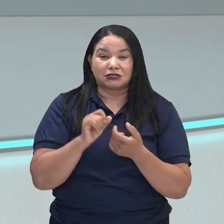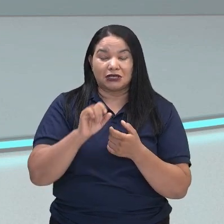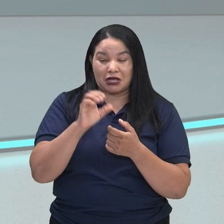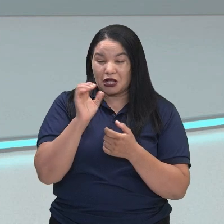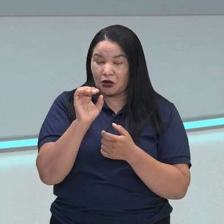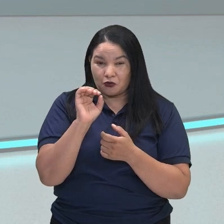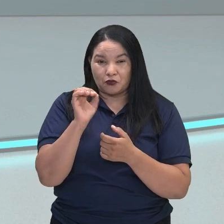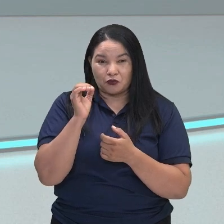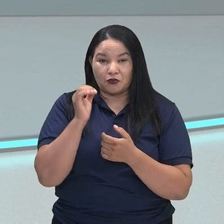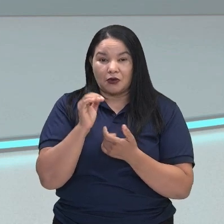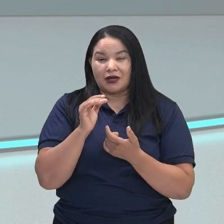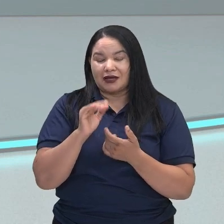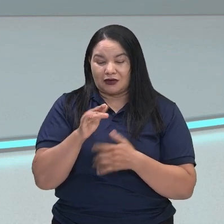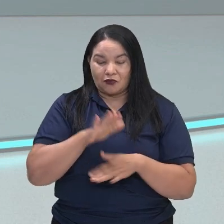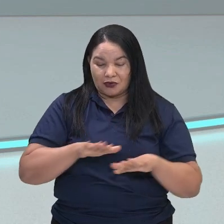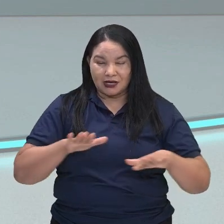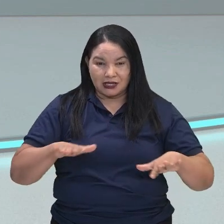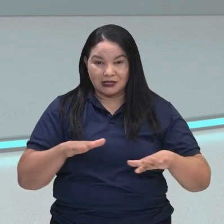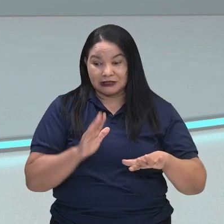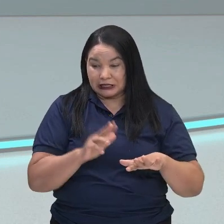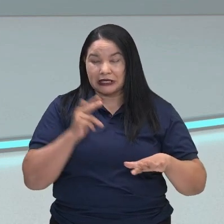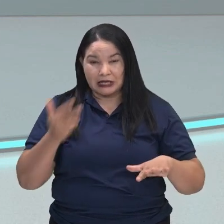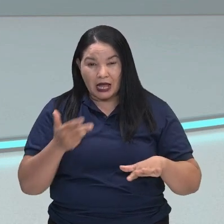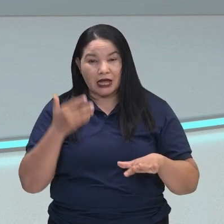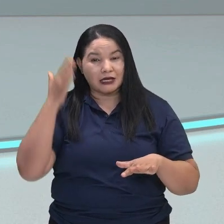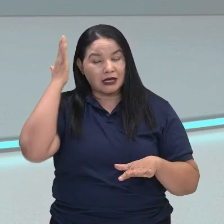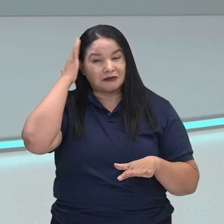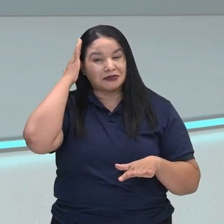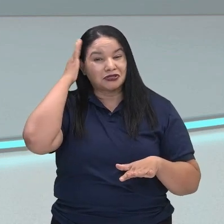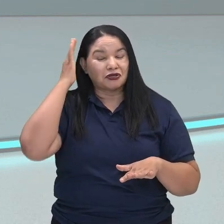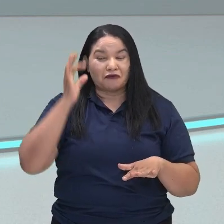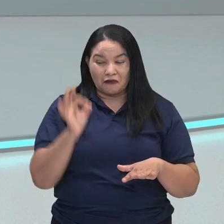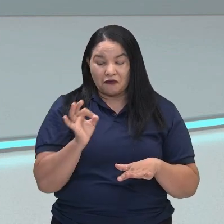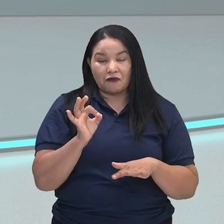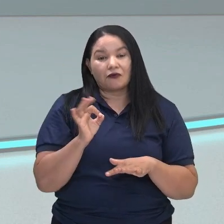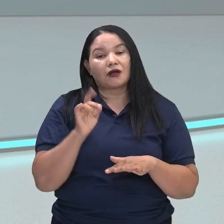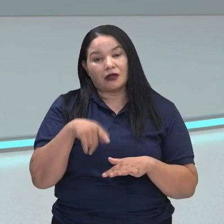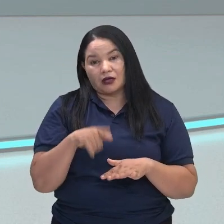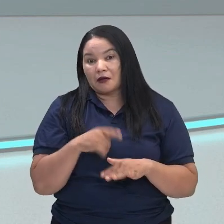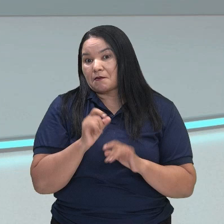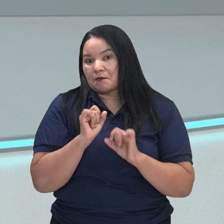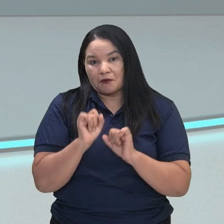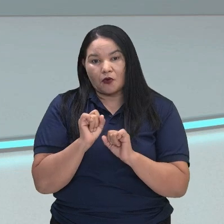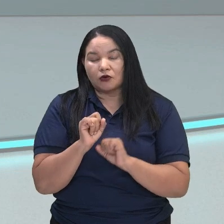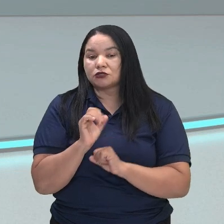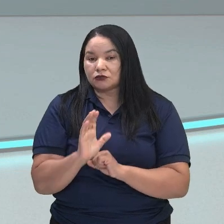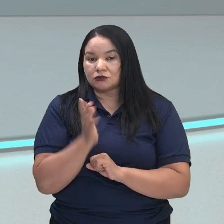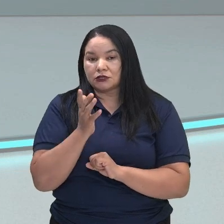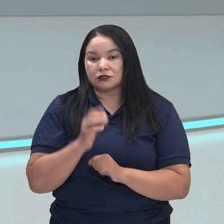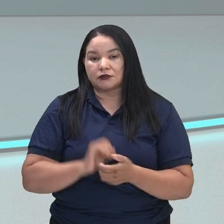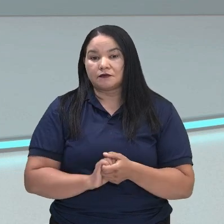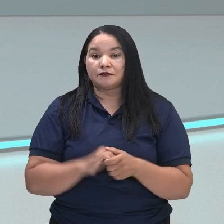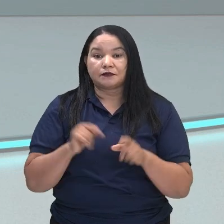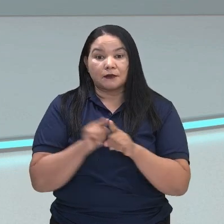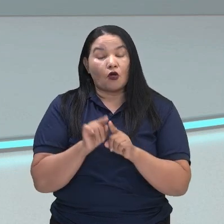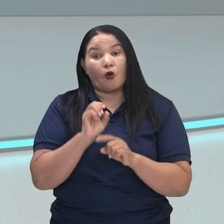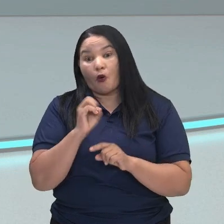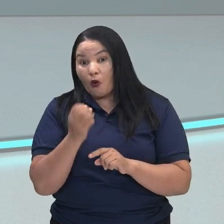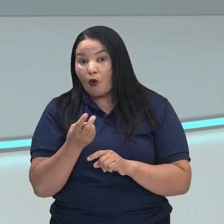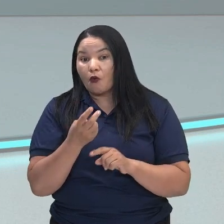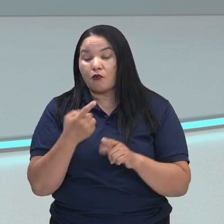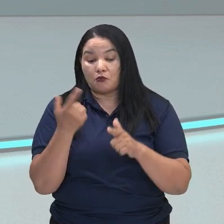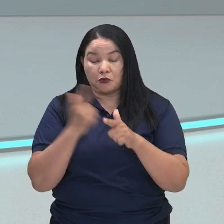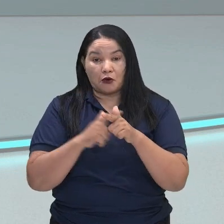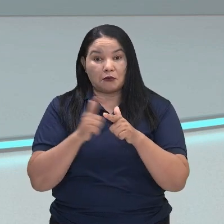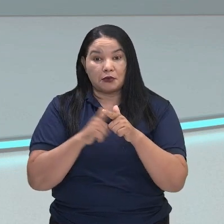criança que a gente cai e bate aqui e forma um galo? Pois é, essa protuberância, até uma lesão cerebral traumática. Isso aí já